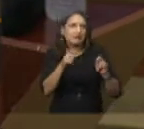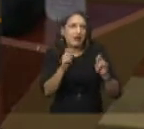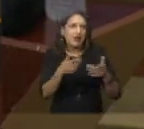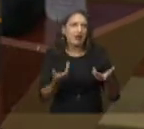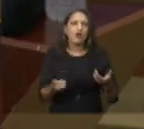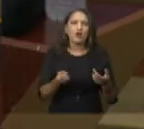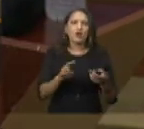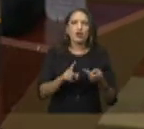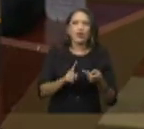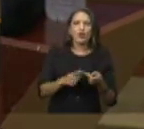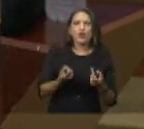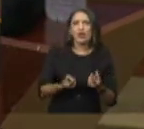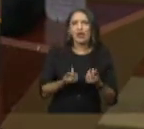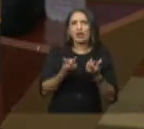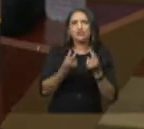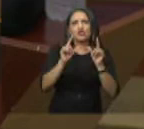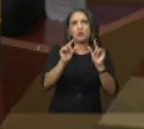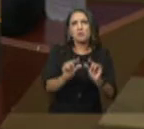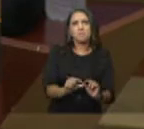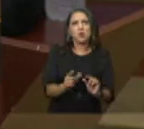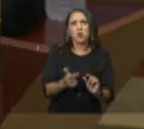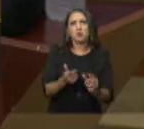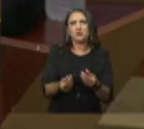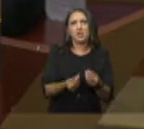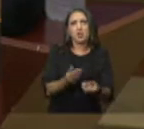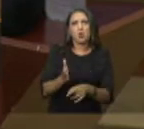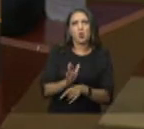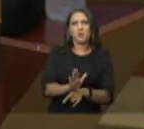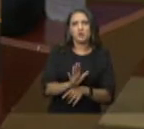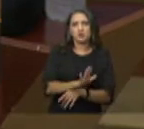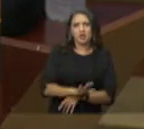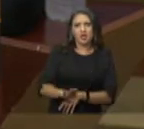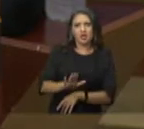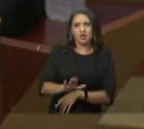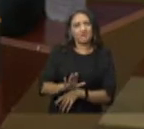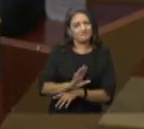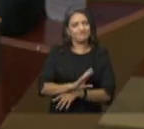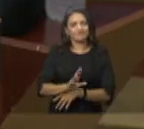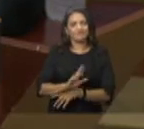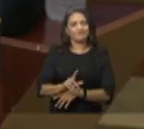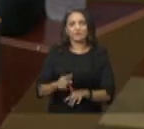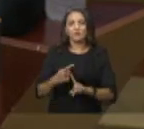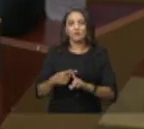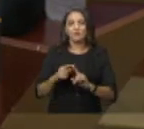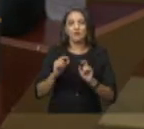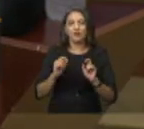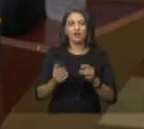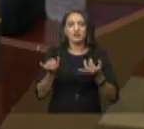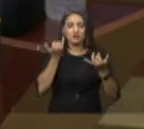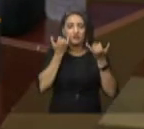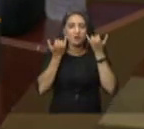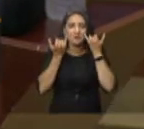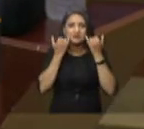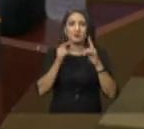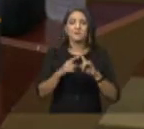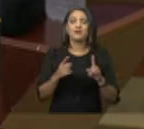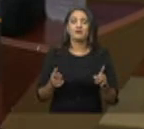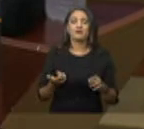de recursos públicos momentos sua invocação em abstrato descolada de qualquer